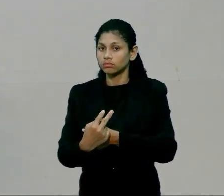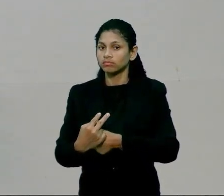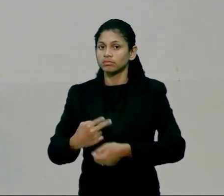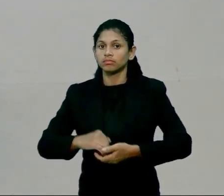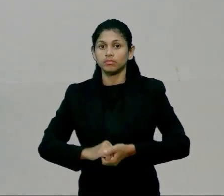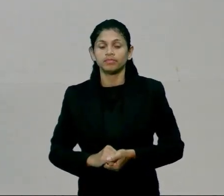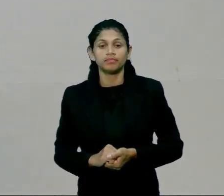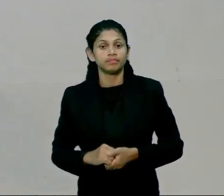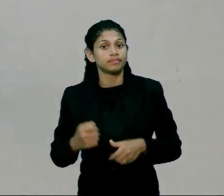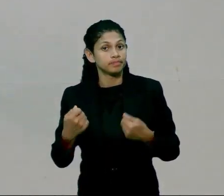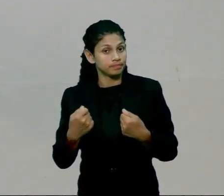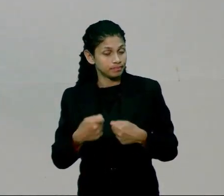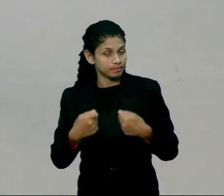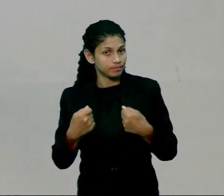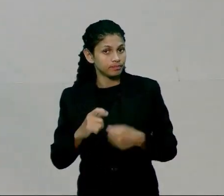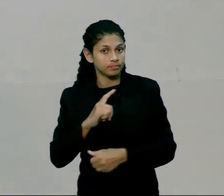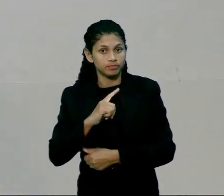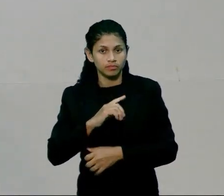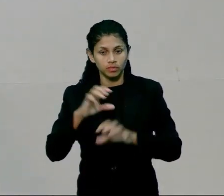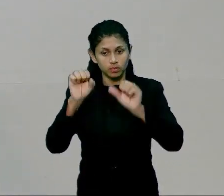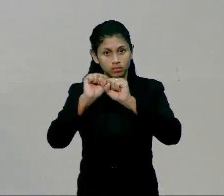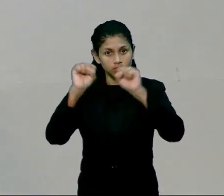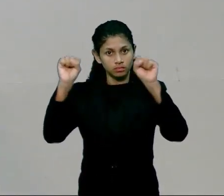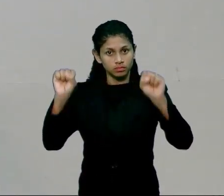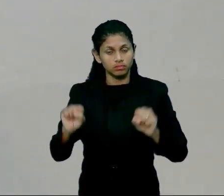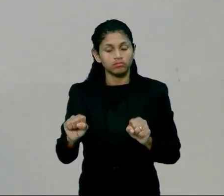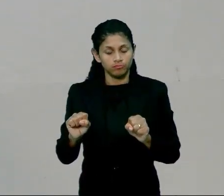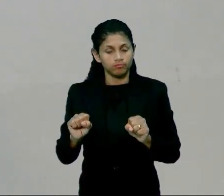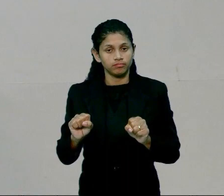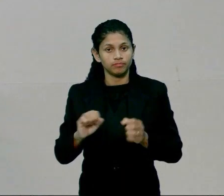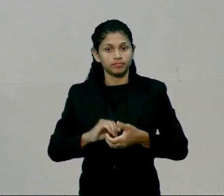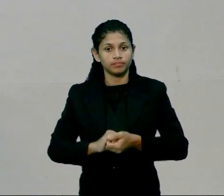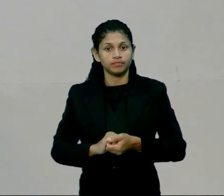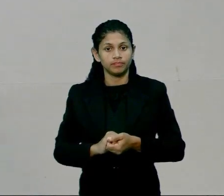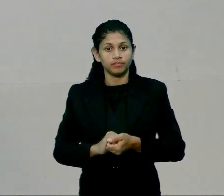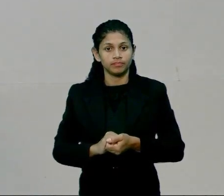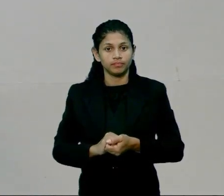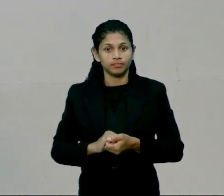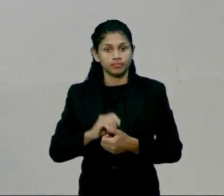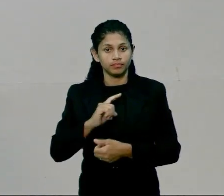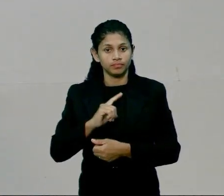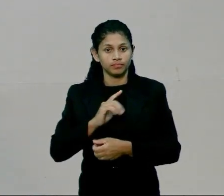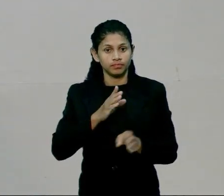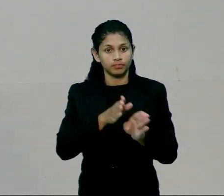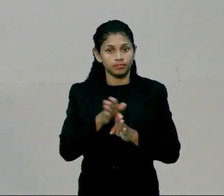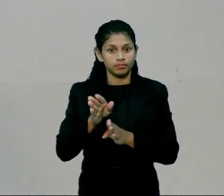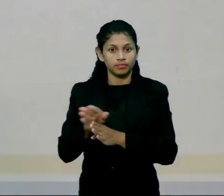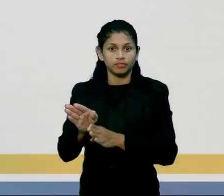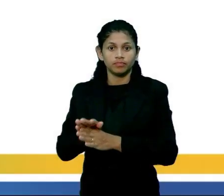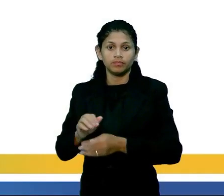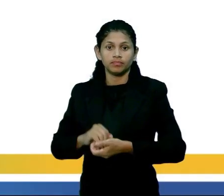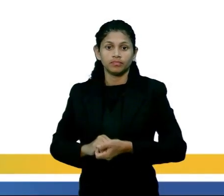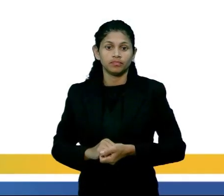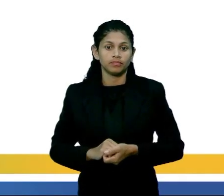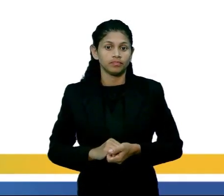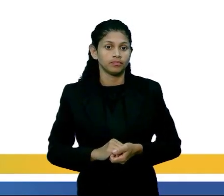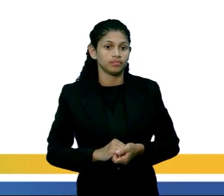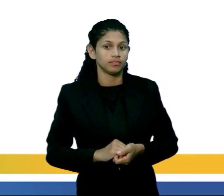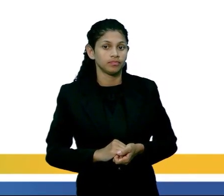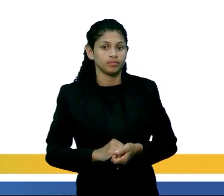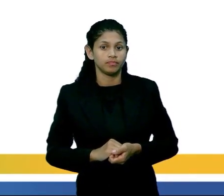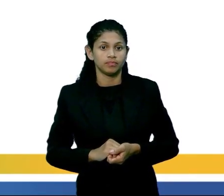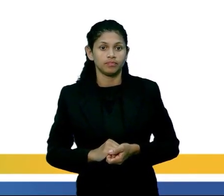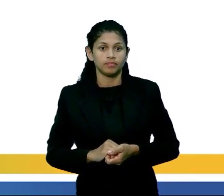Então, tem todo um sistema que é todo milimetricamente elaborado para ter uma função, para ter um direcionamento, beleza? Em tela